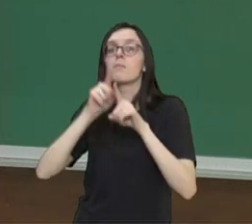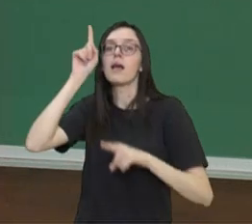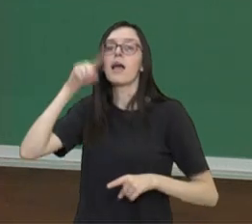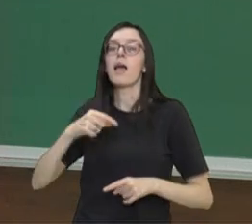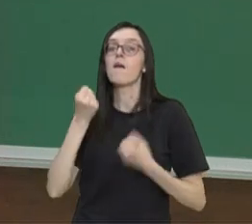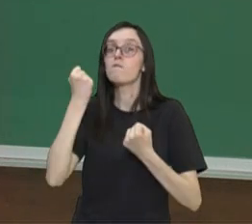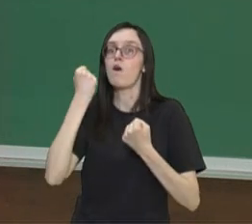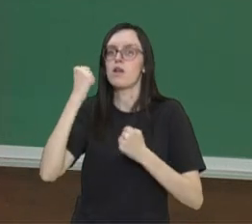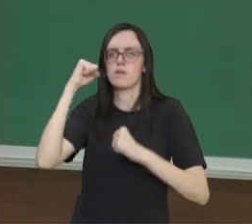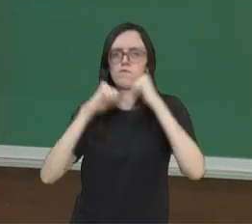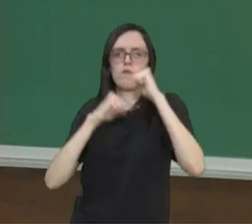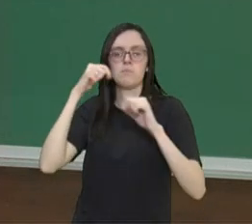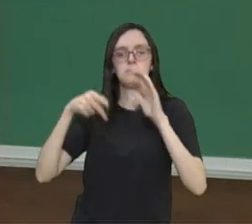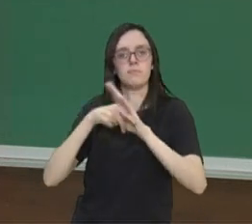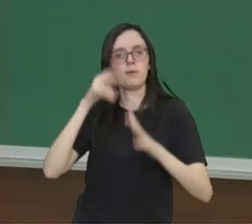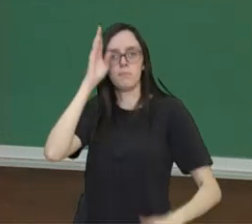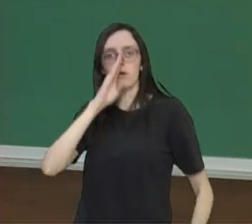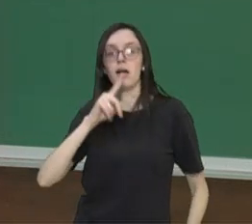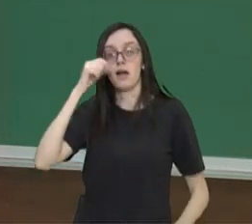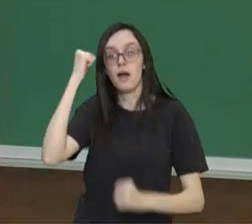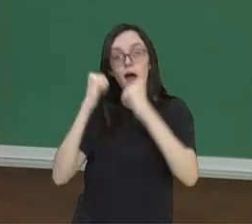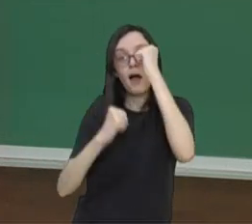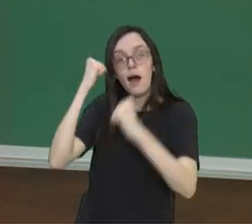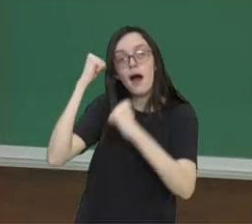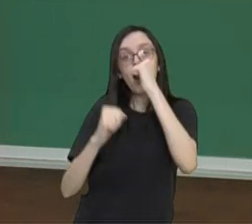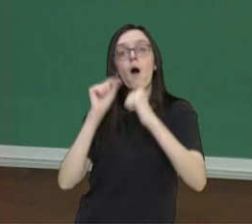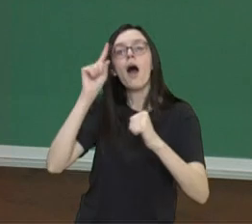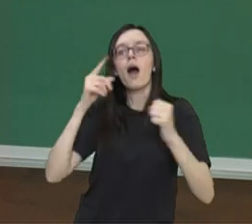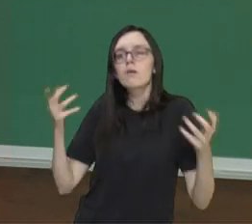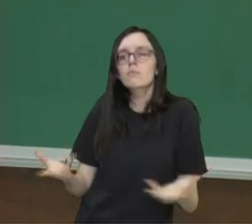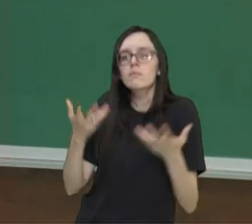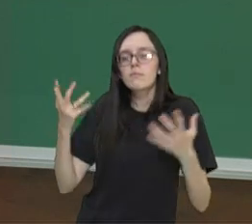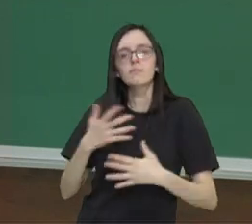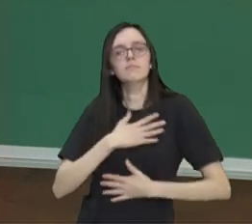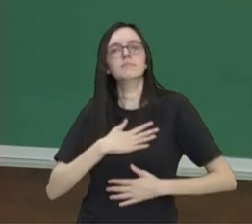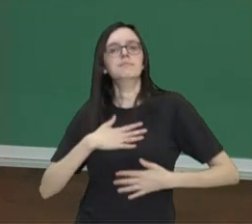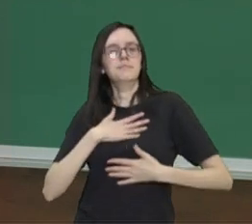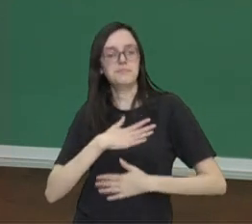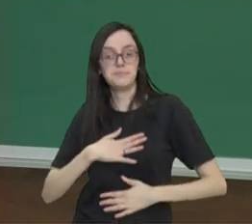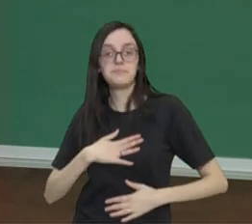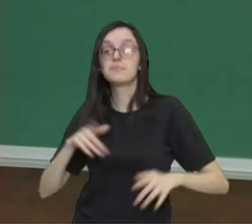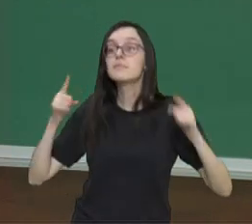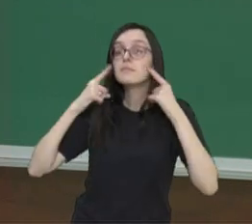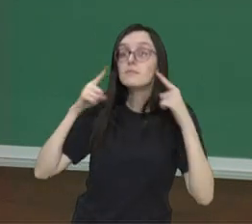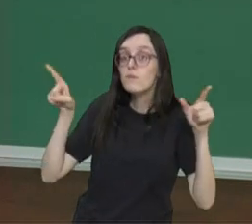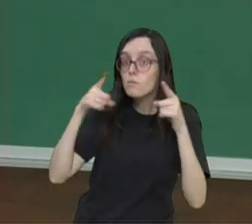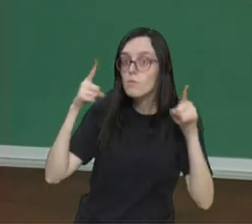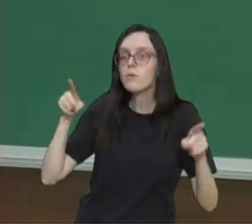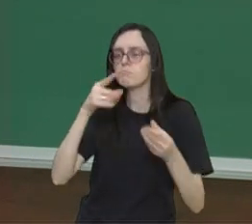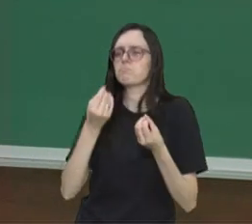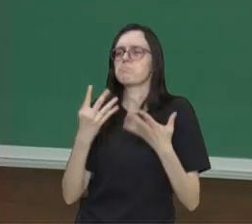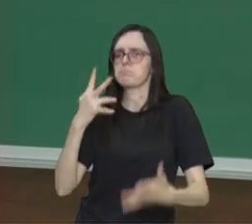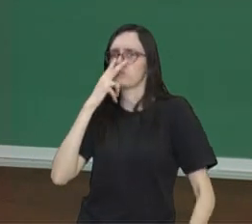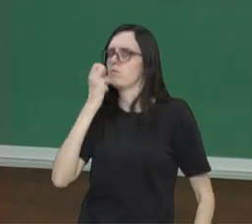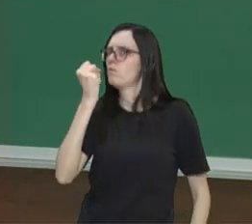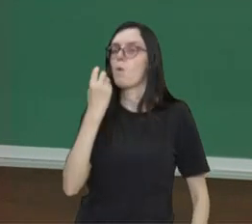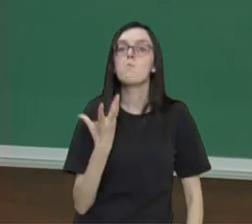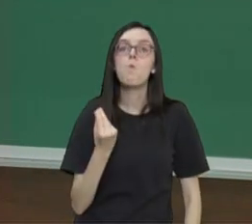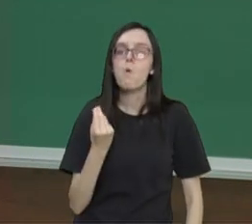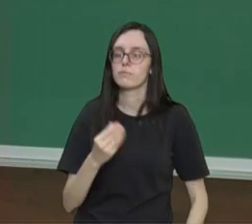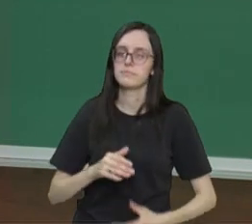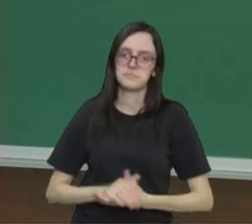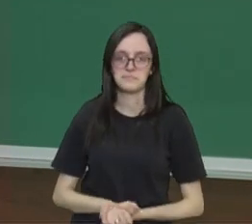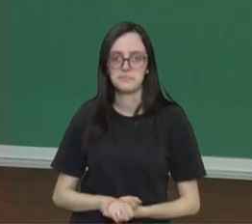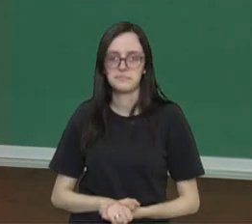forte indústria no Brasil, uma indústria de entretenimento. E a música ganhou muita força a partir daí